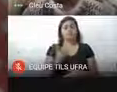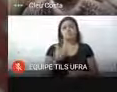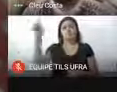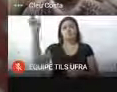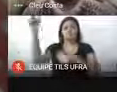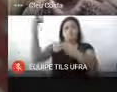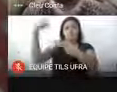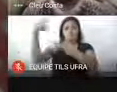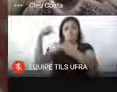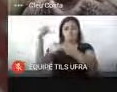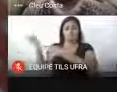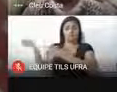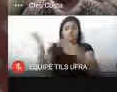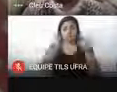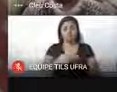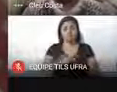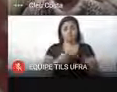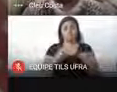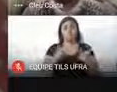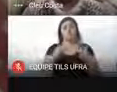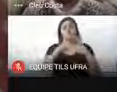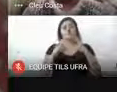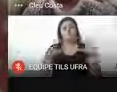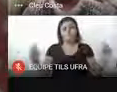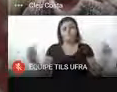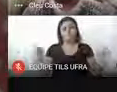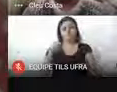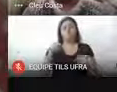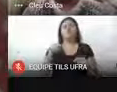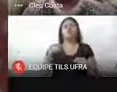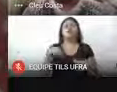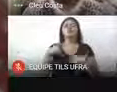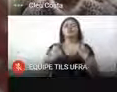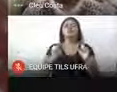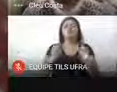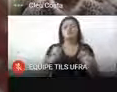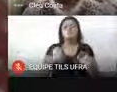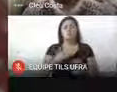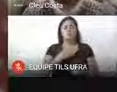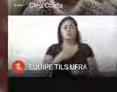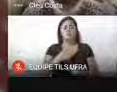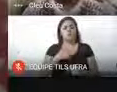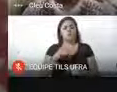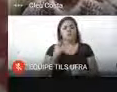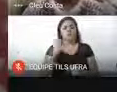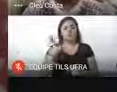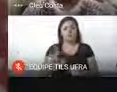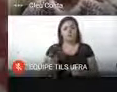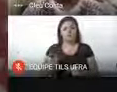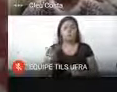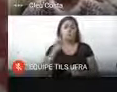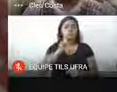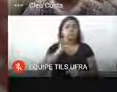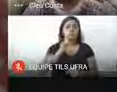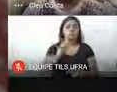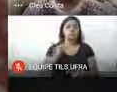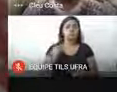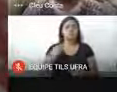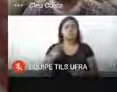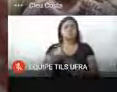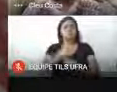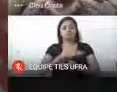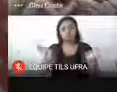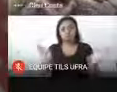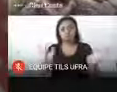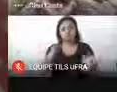Santa Catarina, trabalhando um romance afro-americano, né, que a gente está disponibilizando o PDF, né? Seria